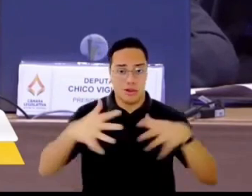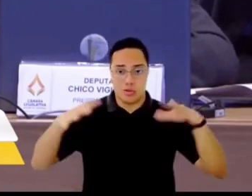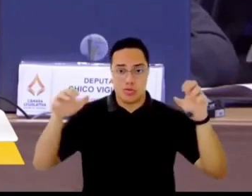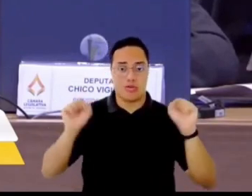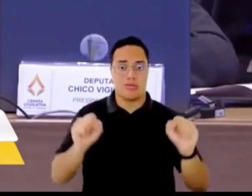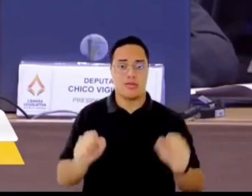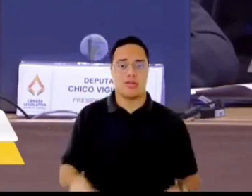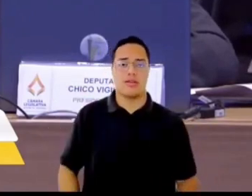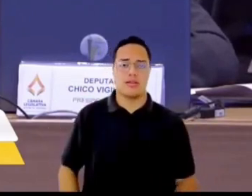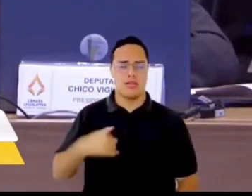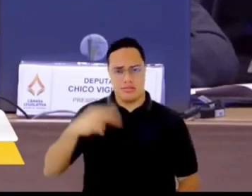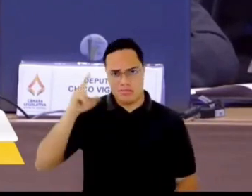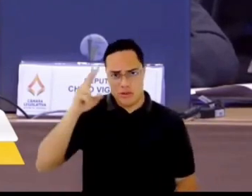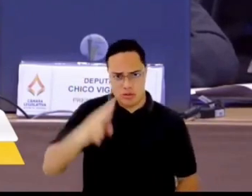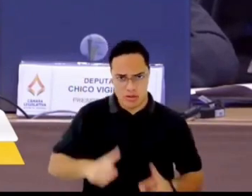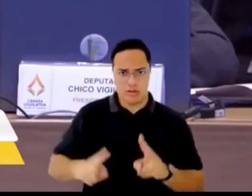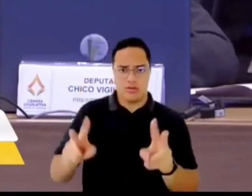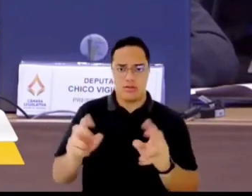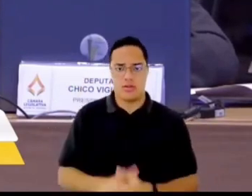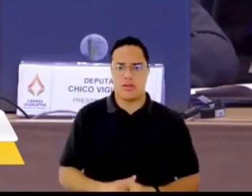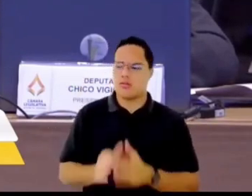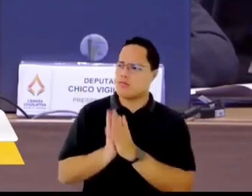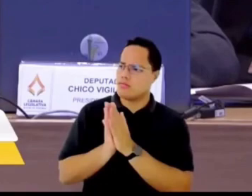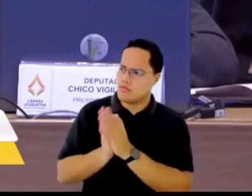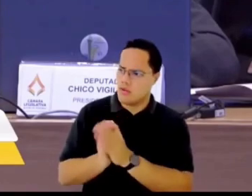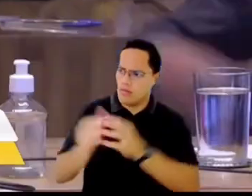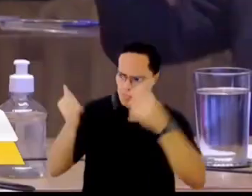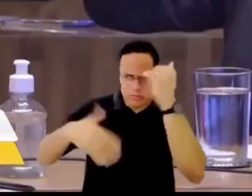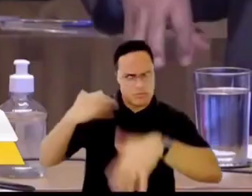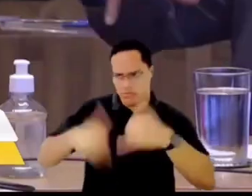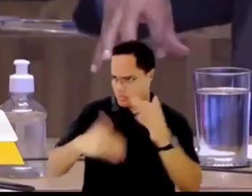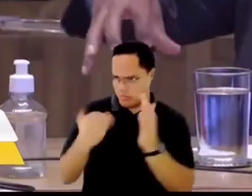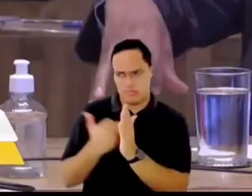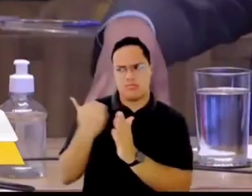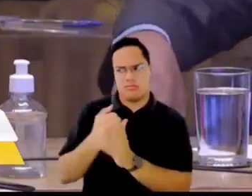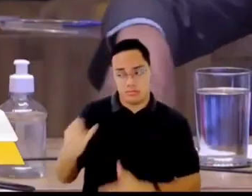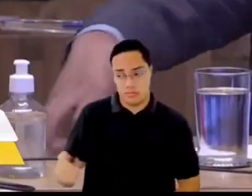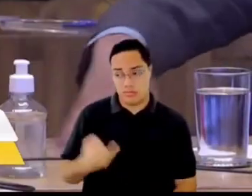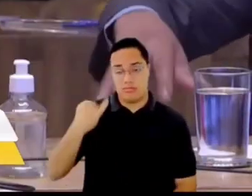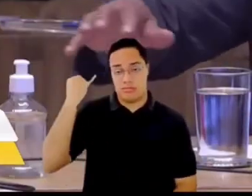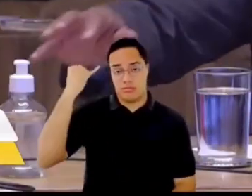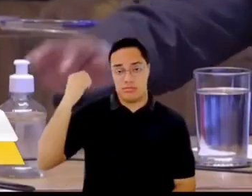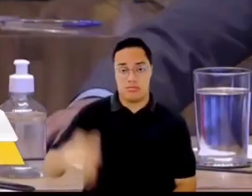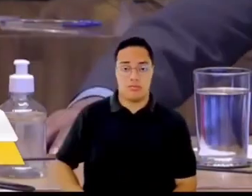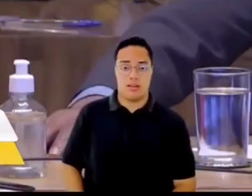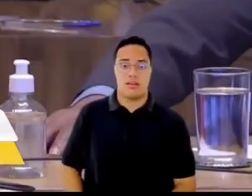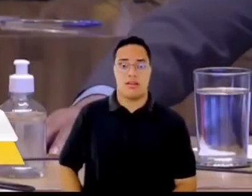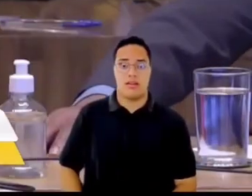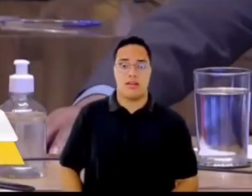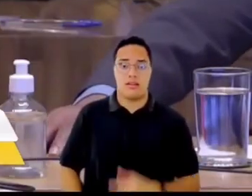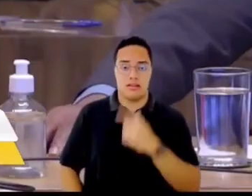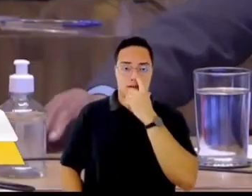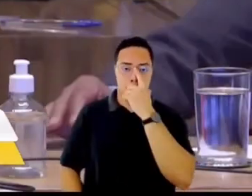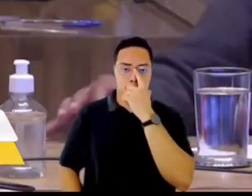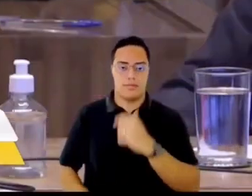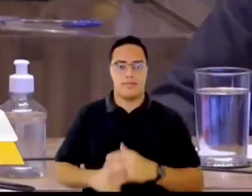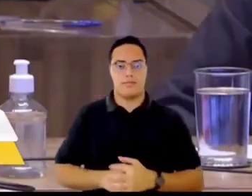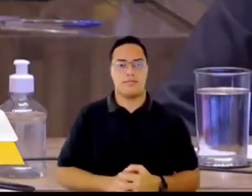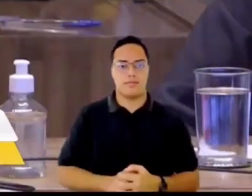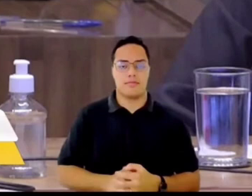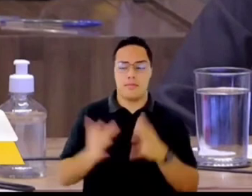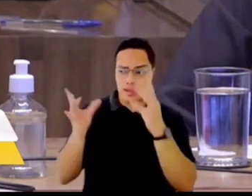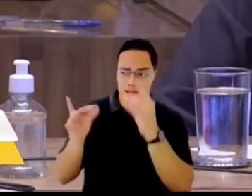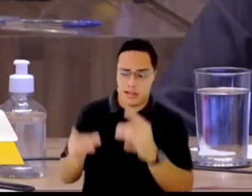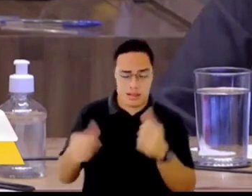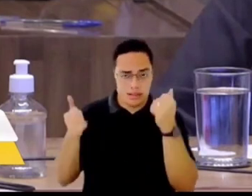contar o resto da história para vocês. Por favor, conte tudo, que isso é muito importante para a CPI. Então, conte tudo que o senhor sabe a respeito desse episódio. Ele